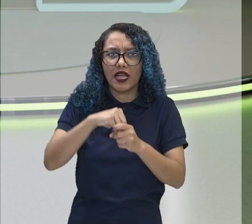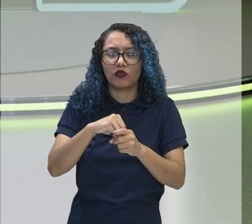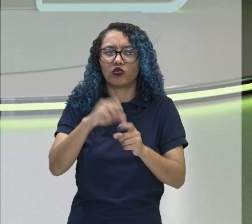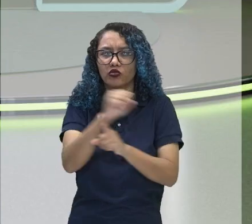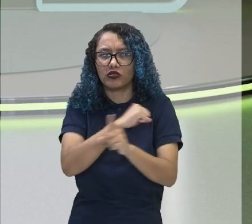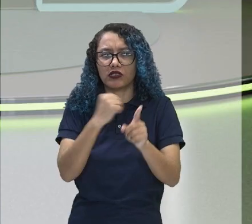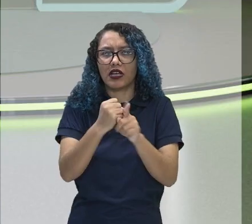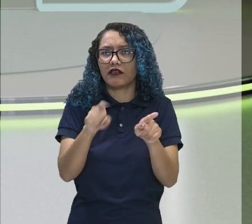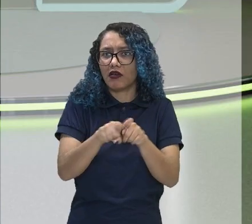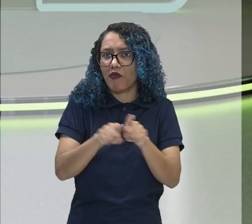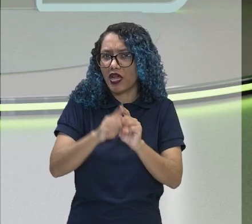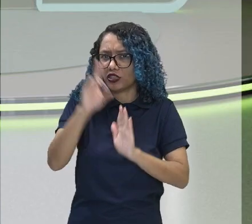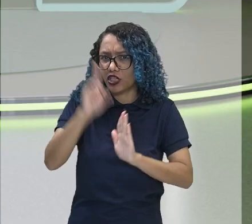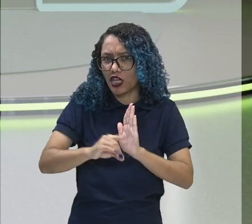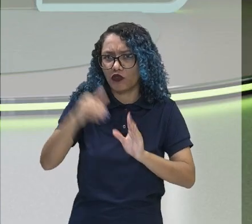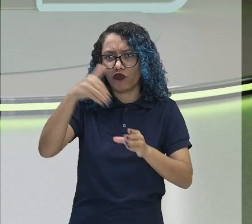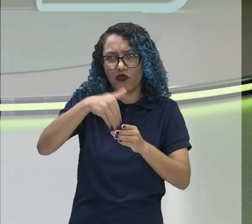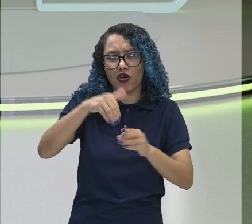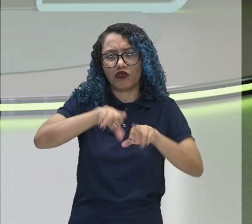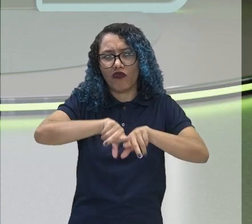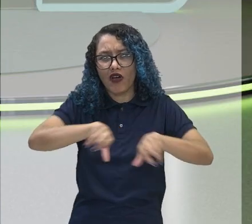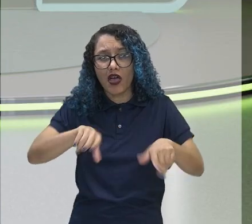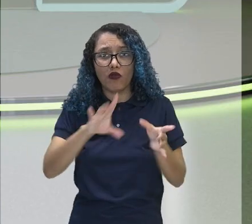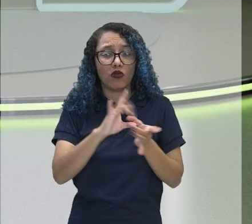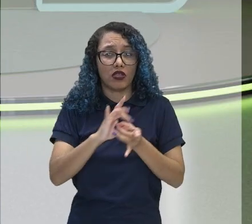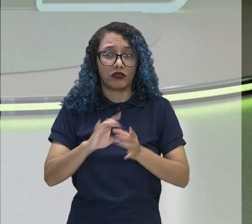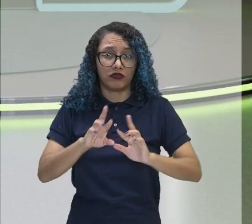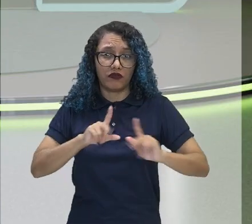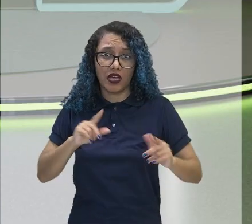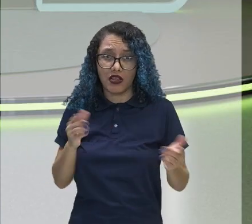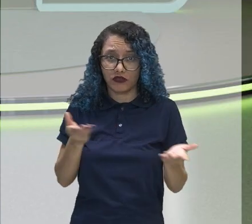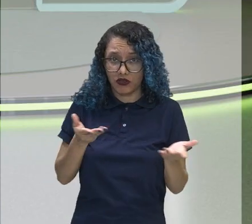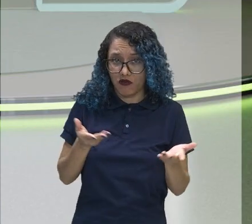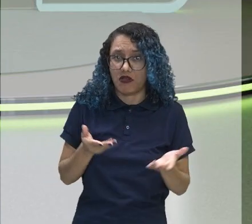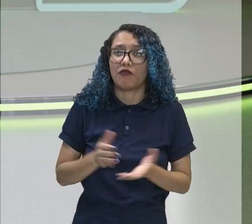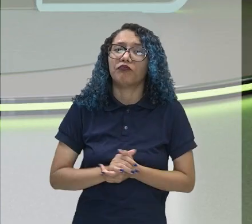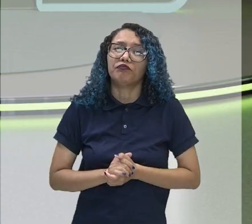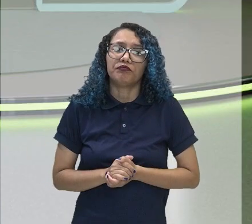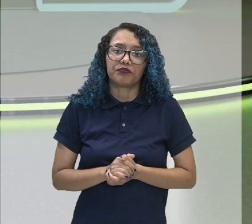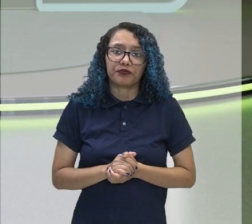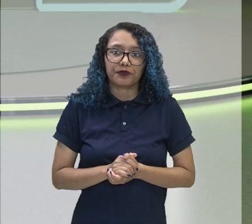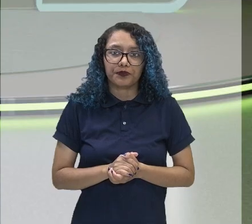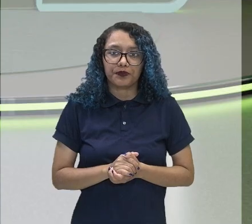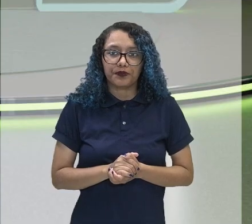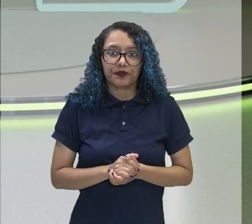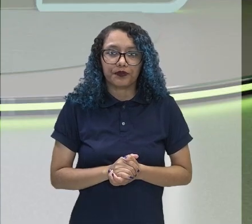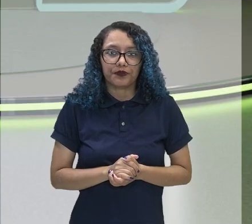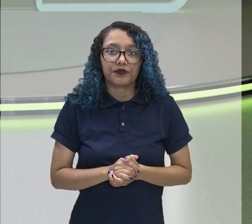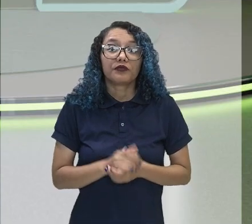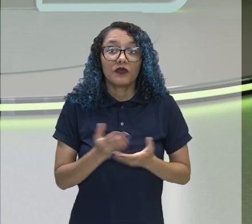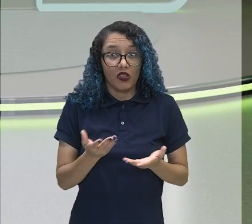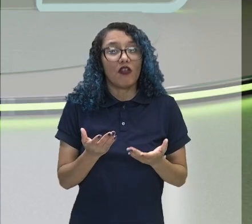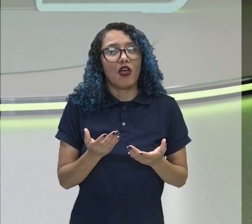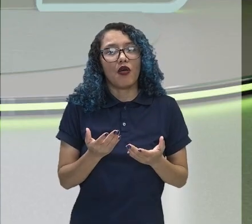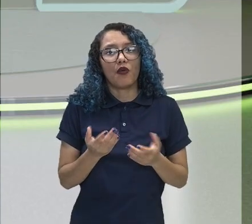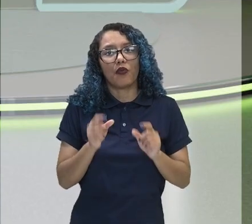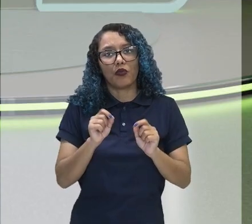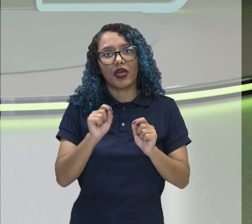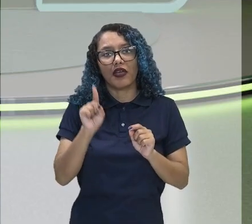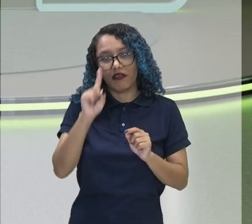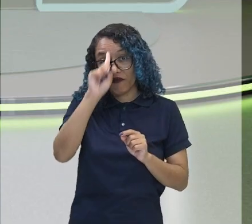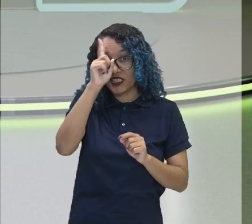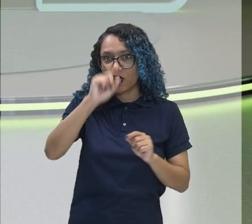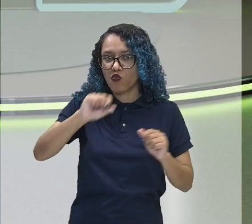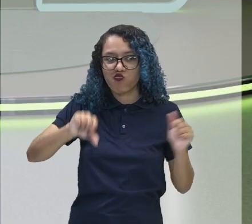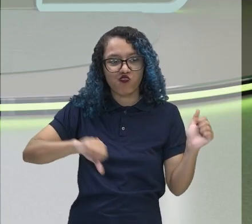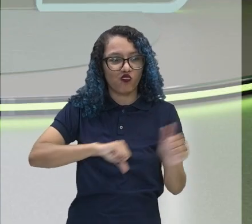então era um contexto totalmente diferente do que a gente encontra hoje, né, e realmente foi algo revolucionário.